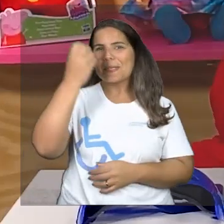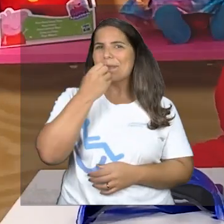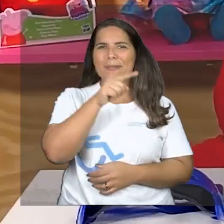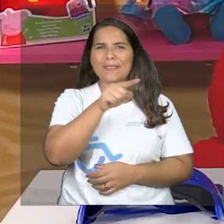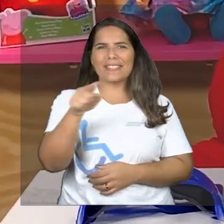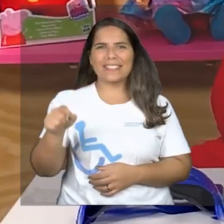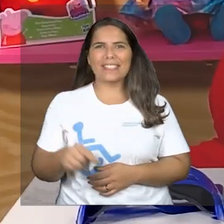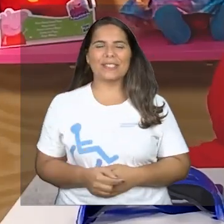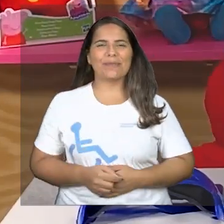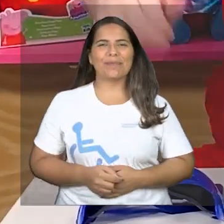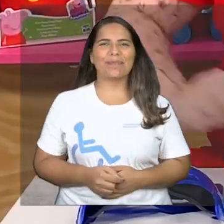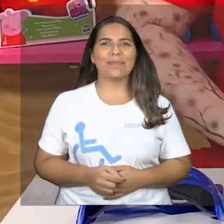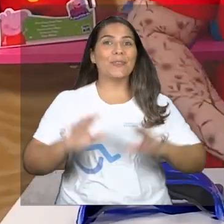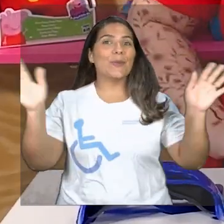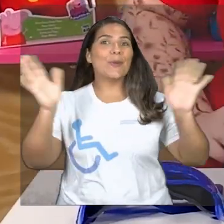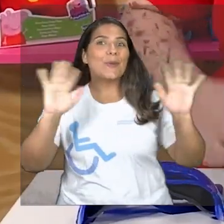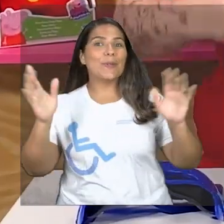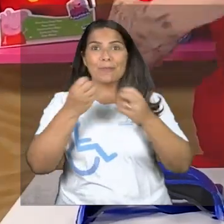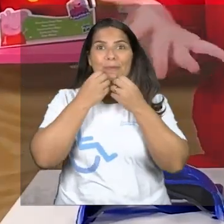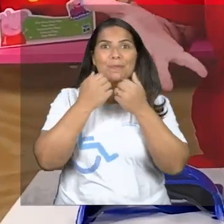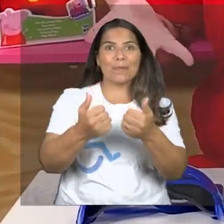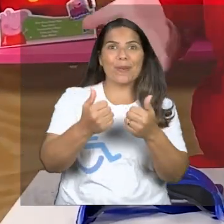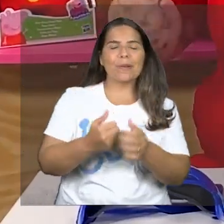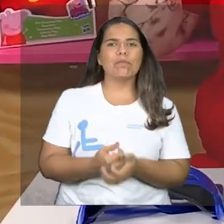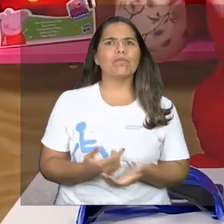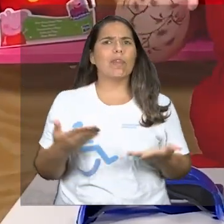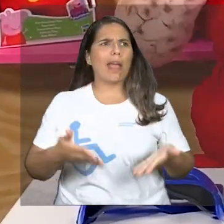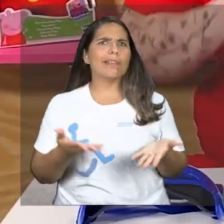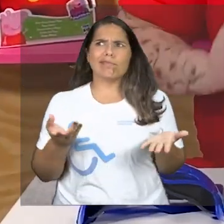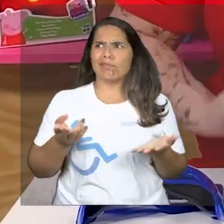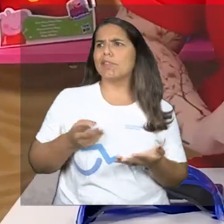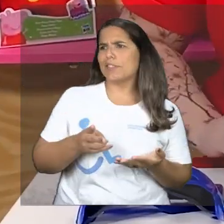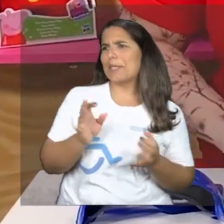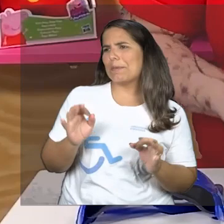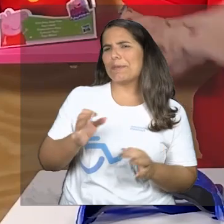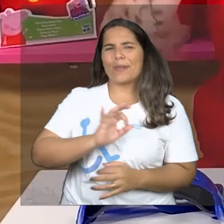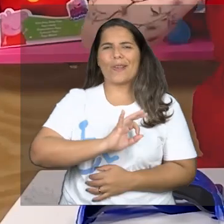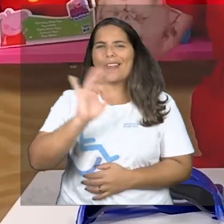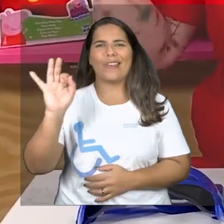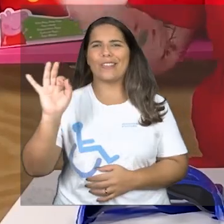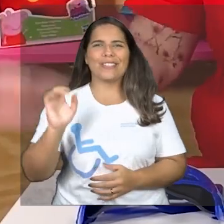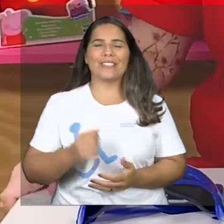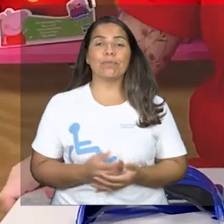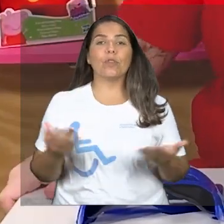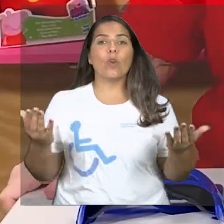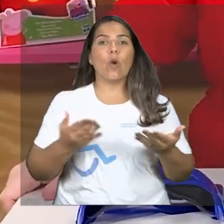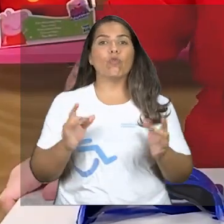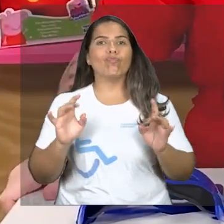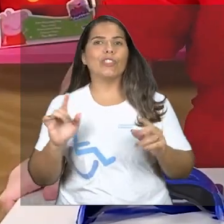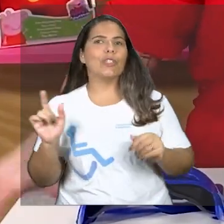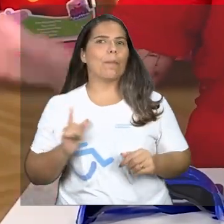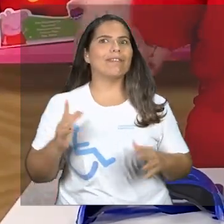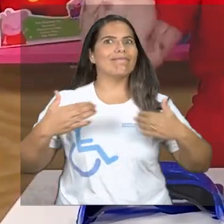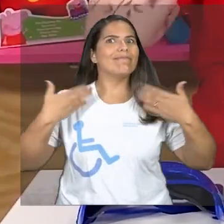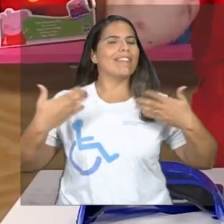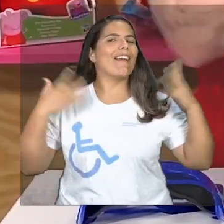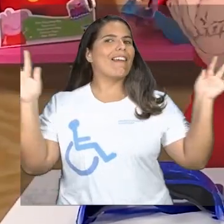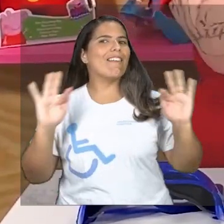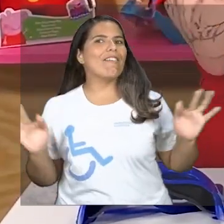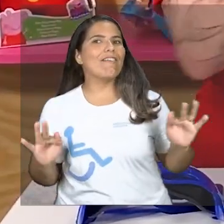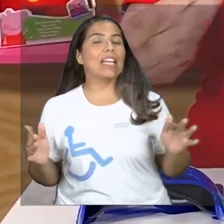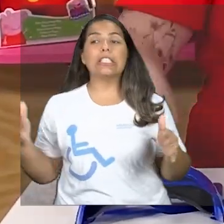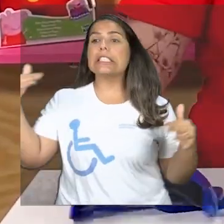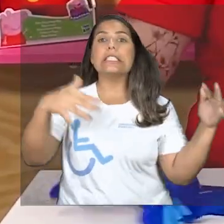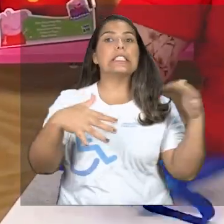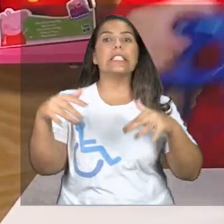pessoal, tudo bem com vocês? Oi, gente, tudo bom? Por aqui, como sempre. Tudo ótimo, tudo, né? Ótimo. E hoje, especialmente, eu tô muito animado, que quem